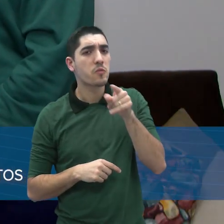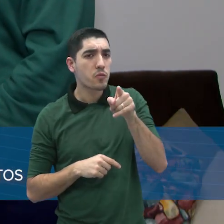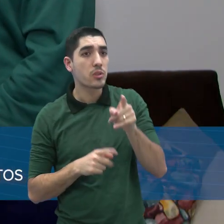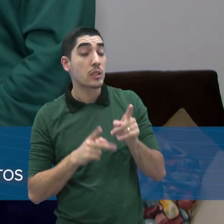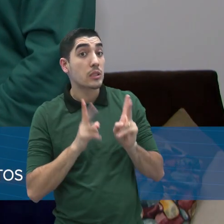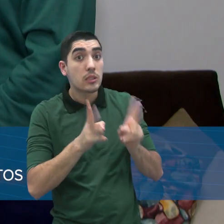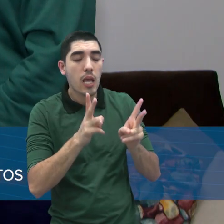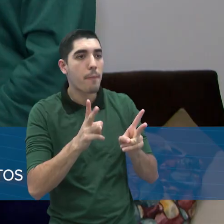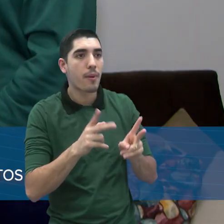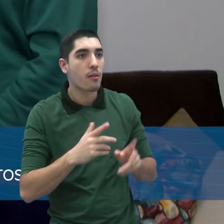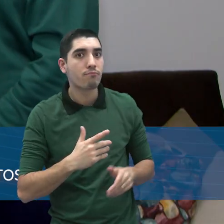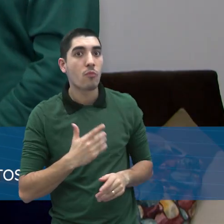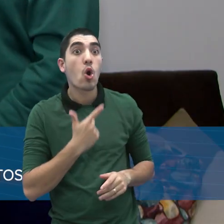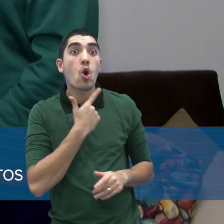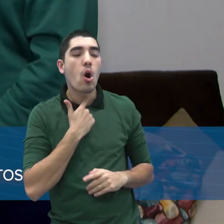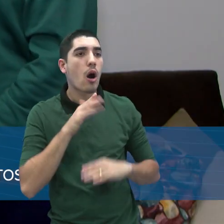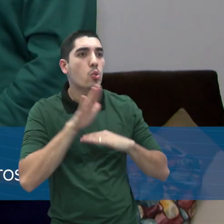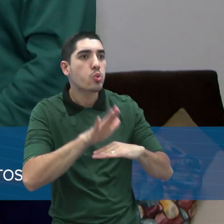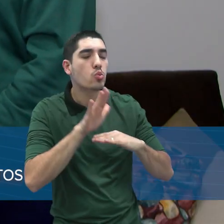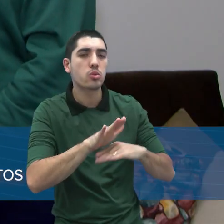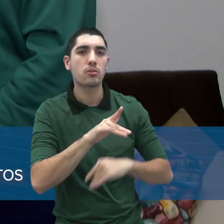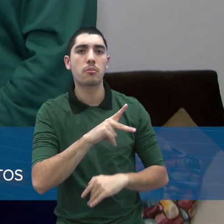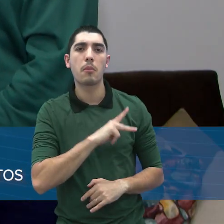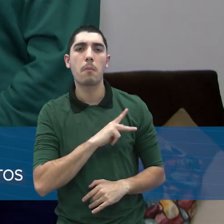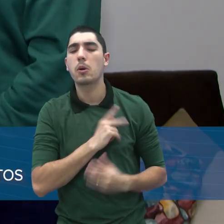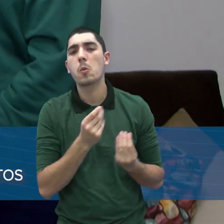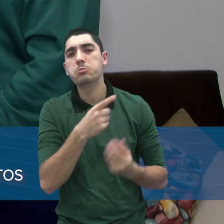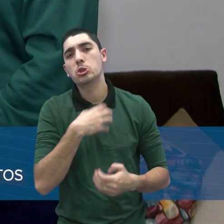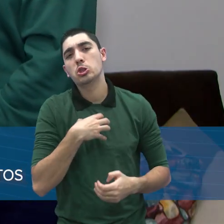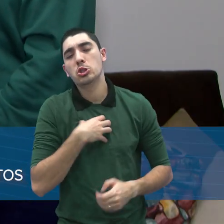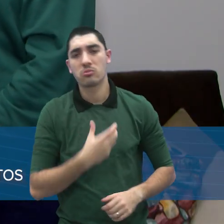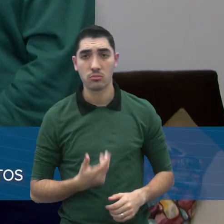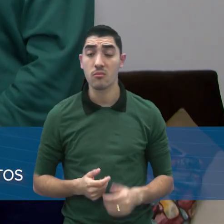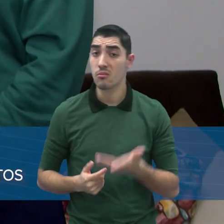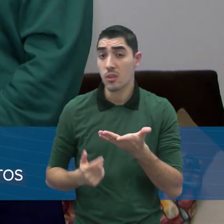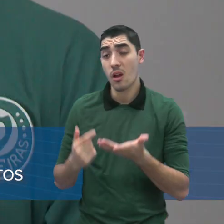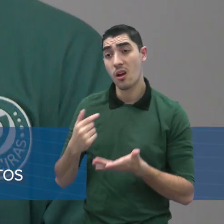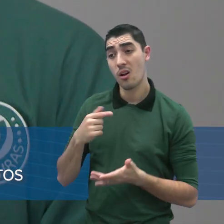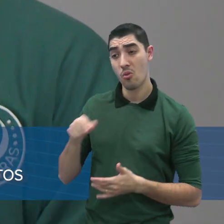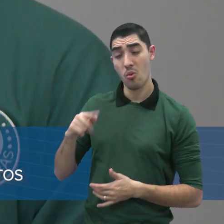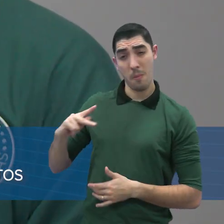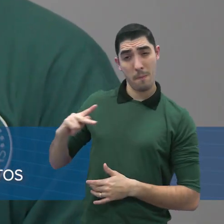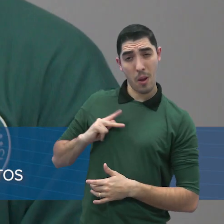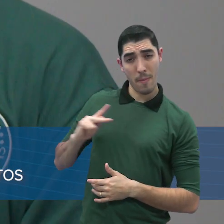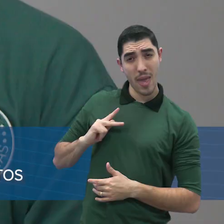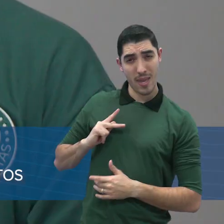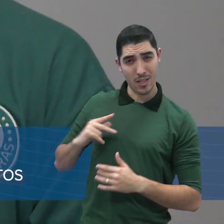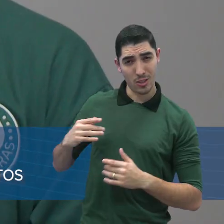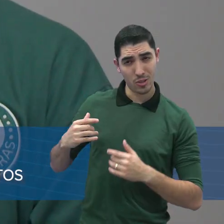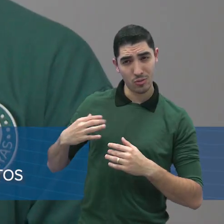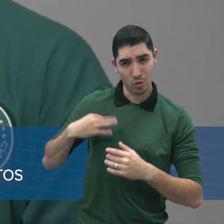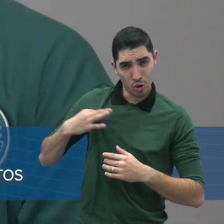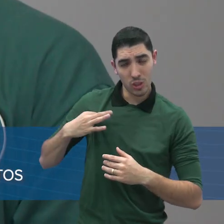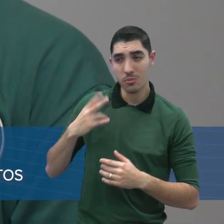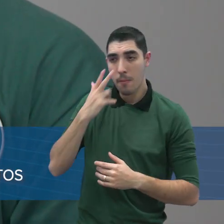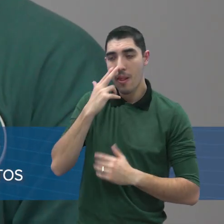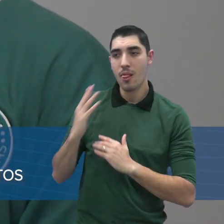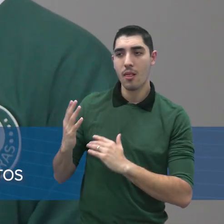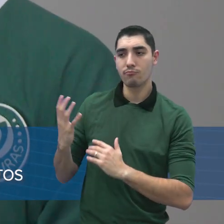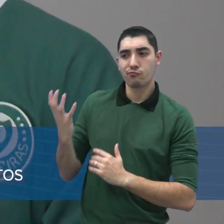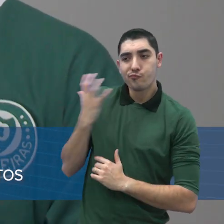entrega pelo time? Ah, cara, acho que no dia a dia, né? O Palmeiras influencia em várias escolhas minhas,